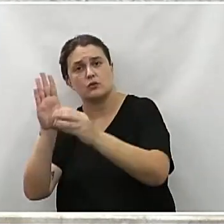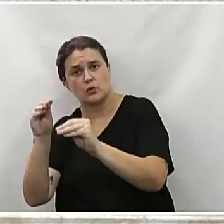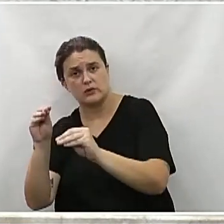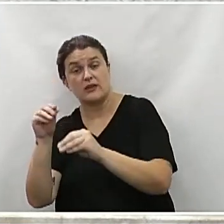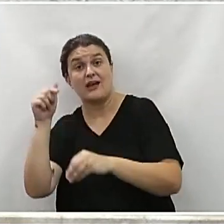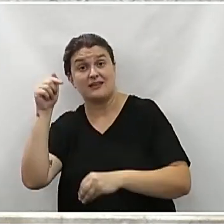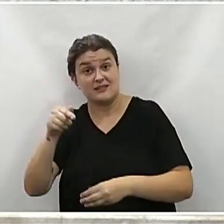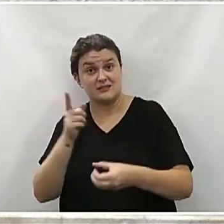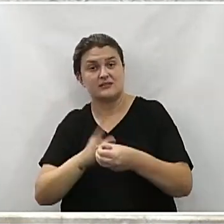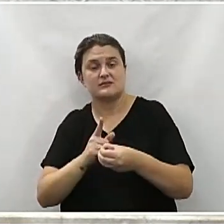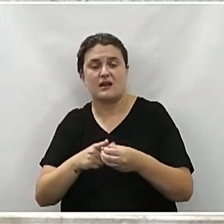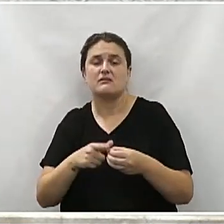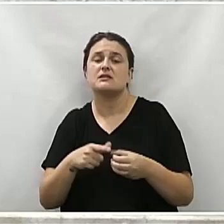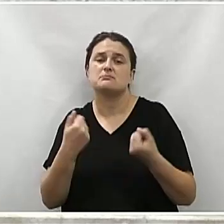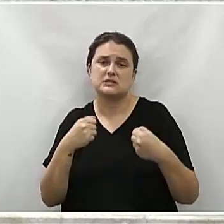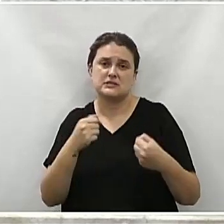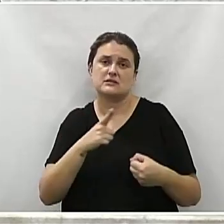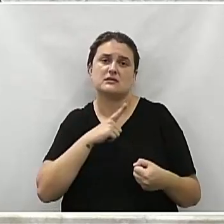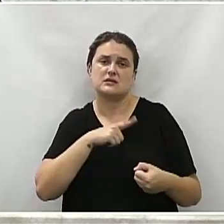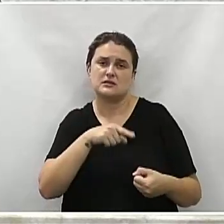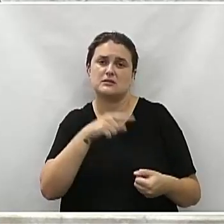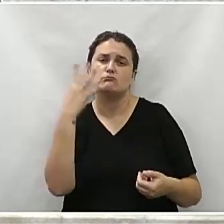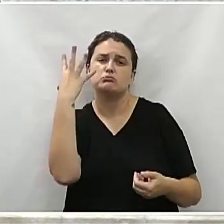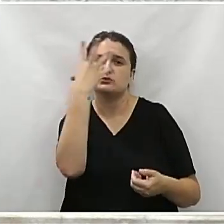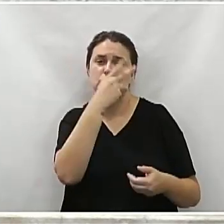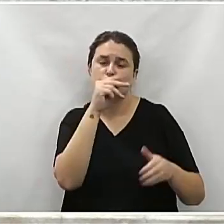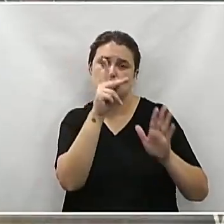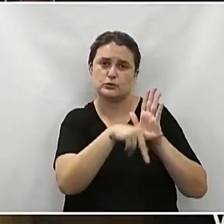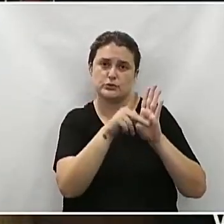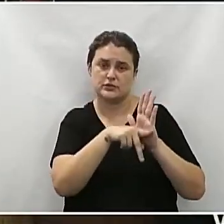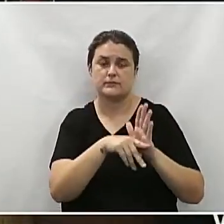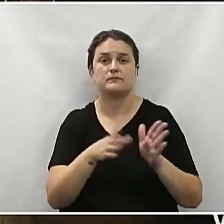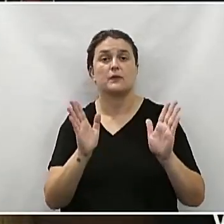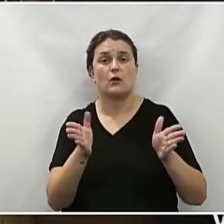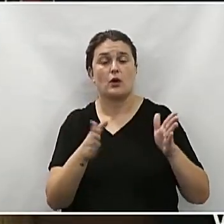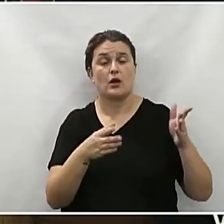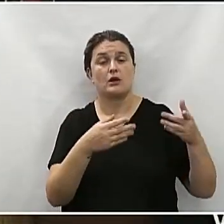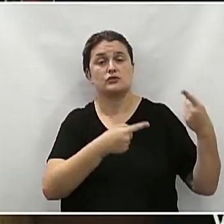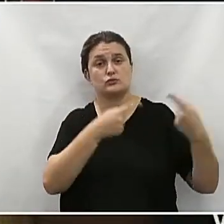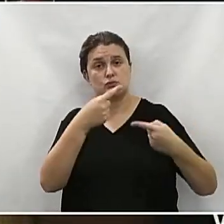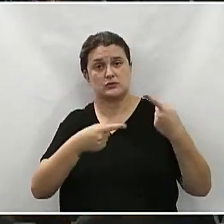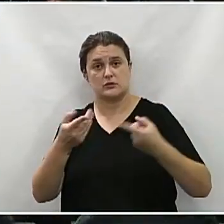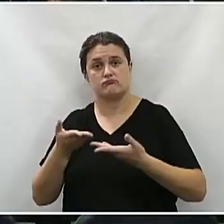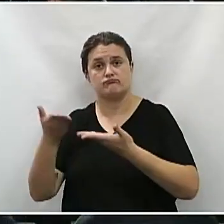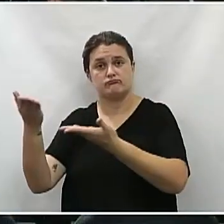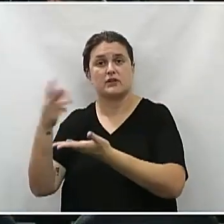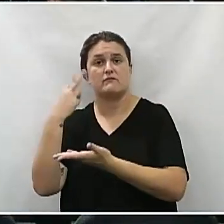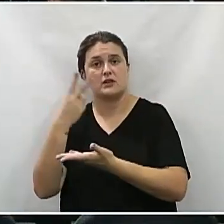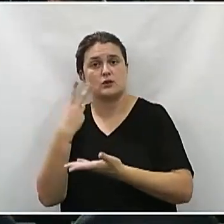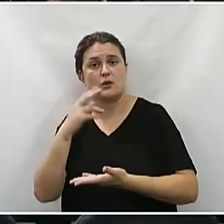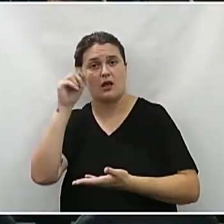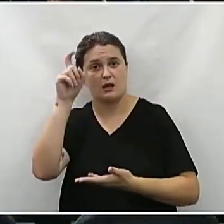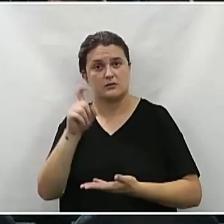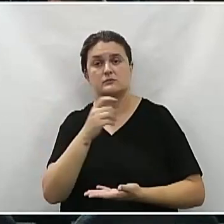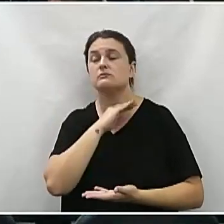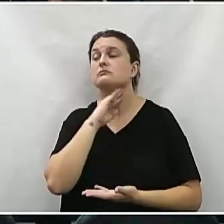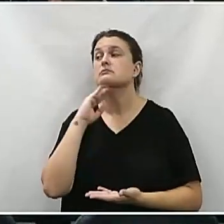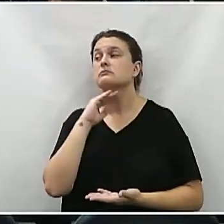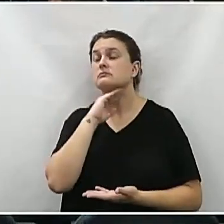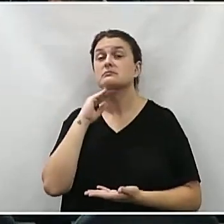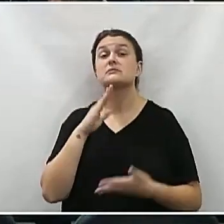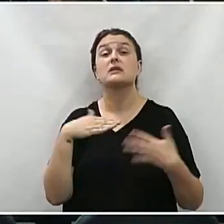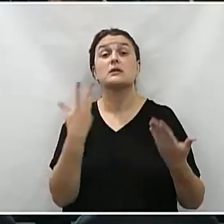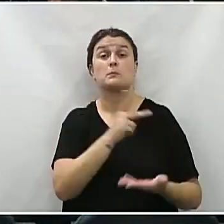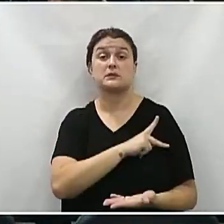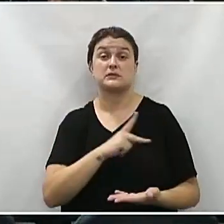merece ser contemplada com esse belíssimo projeto do Estado do Paraná. Em discussão, com a palavra o vereador Alex Danastácio.